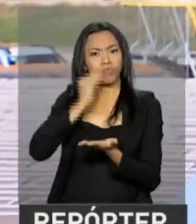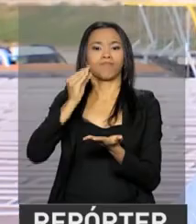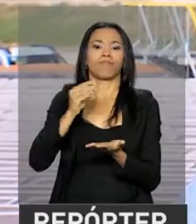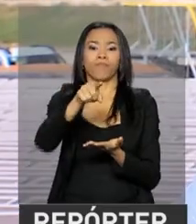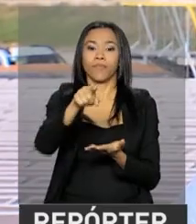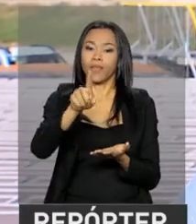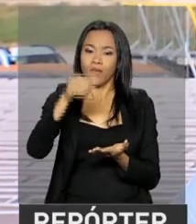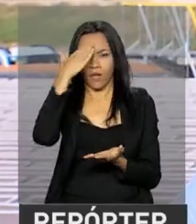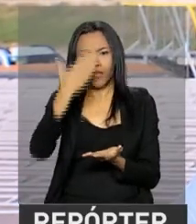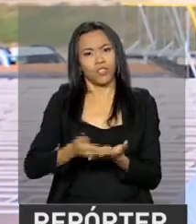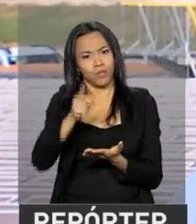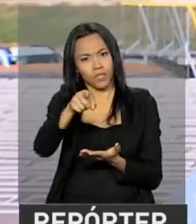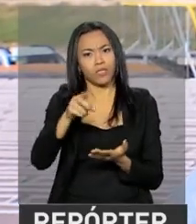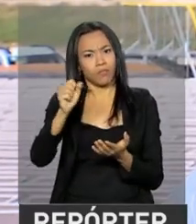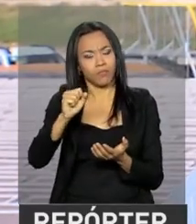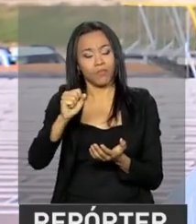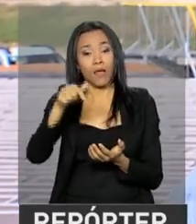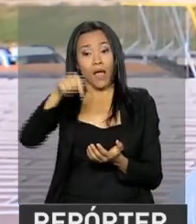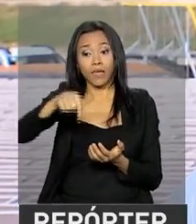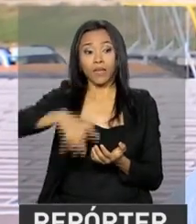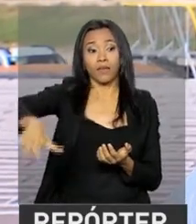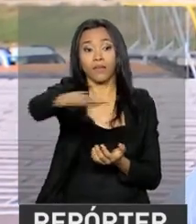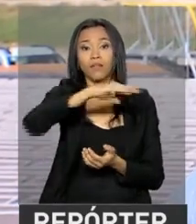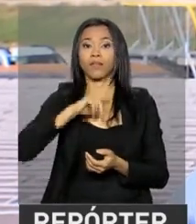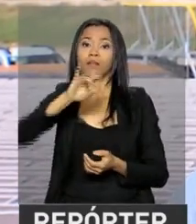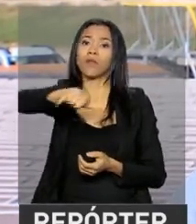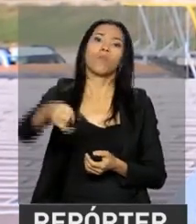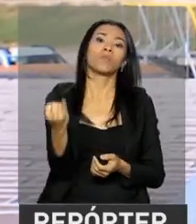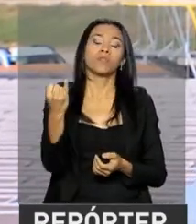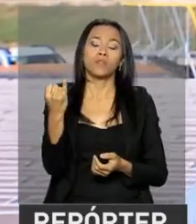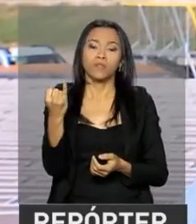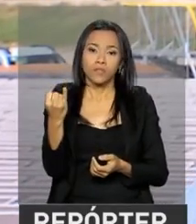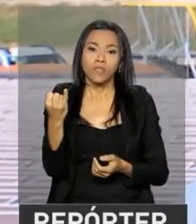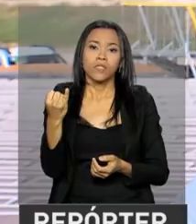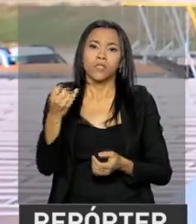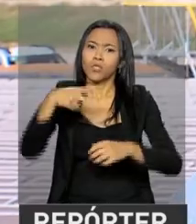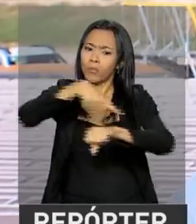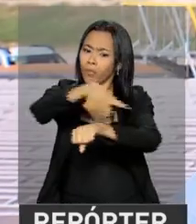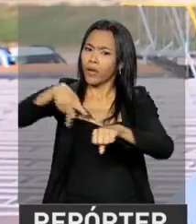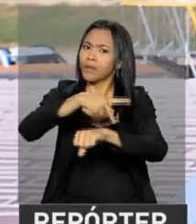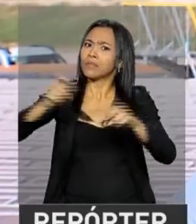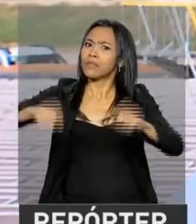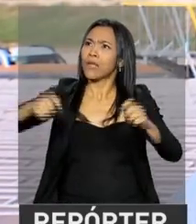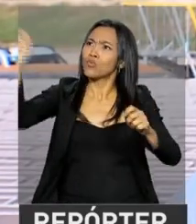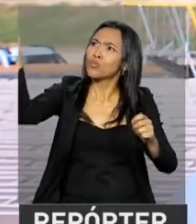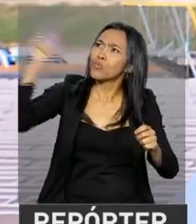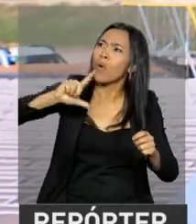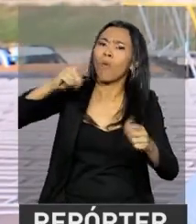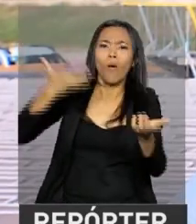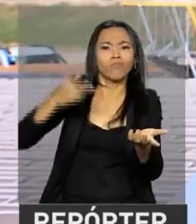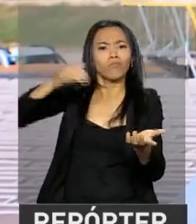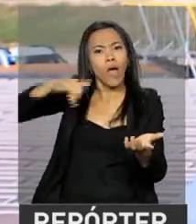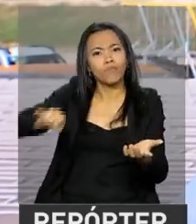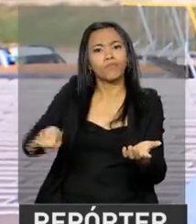no brasil nós temos aqui uma oportunidade muito grande e um país muito favorável pra esse